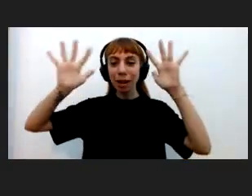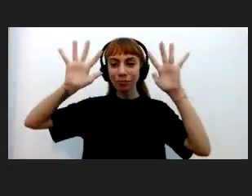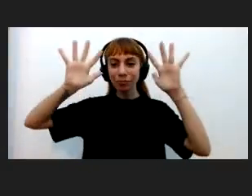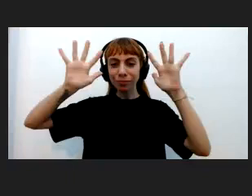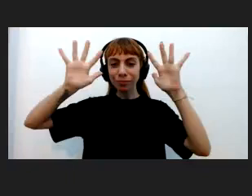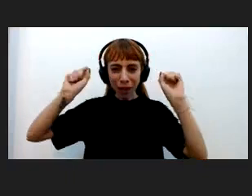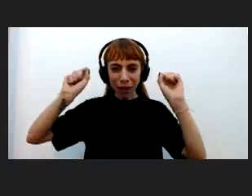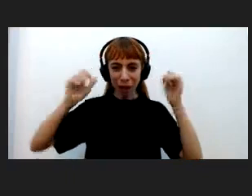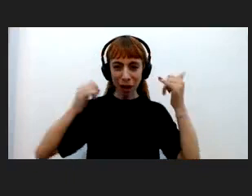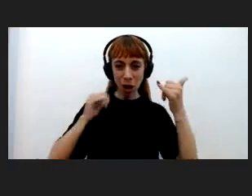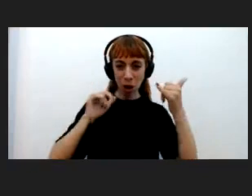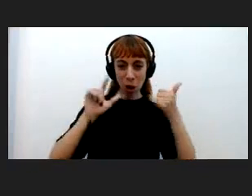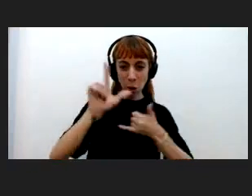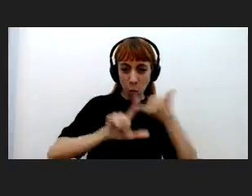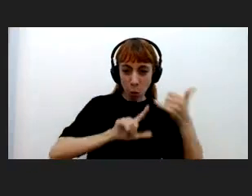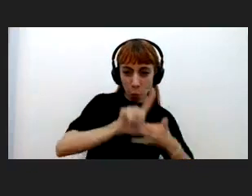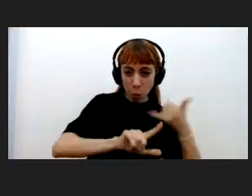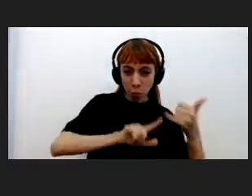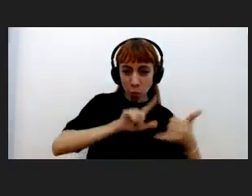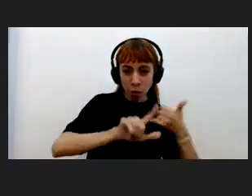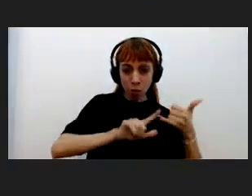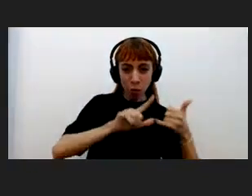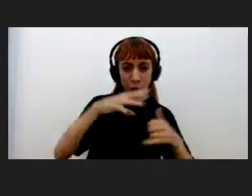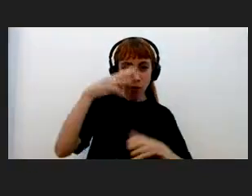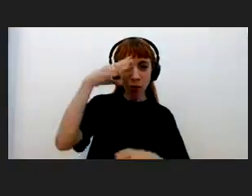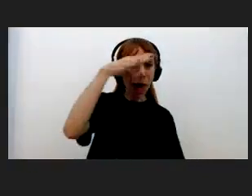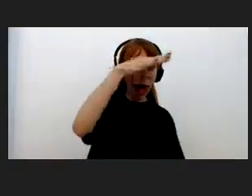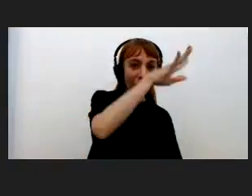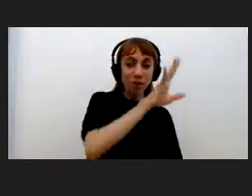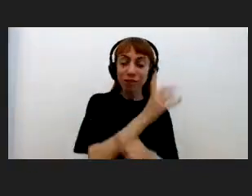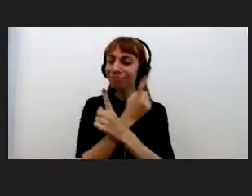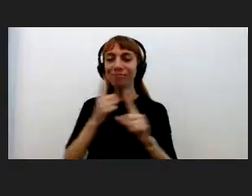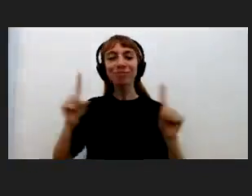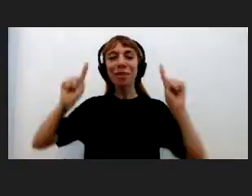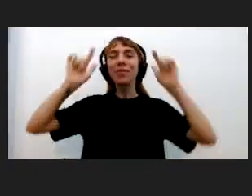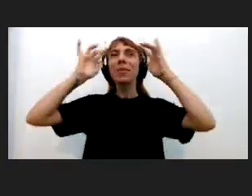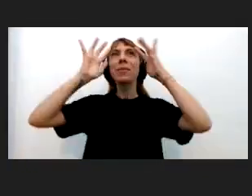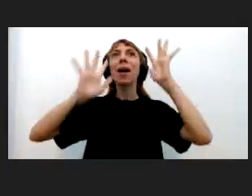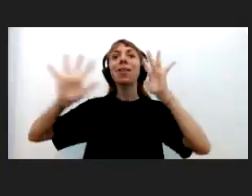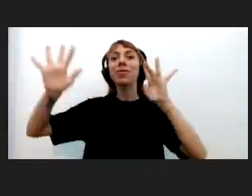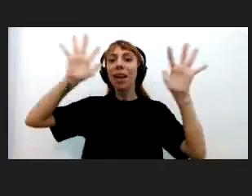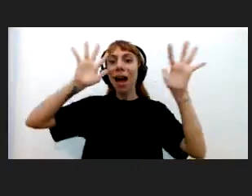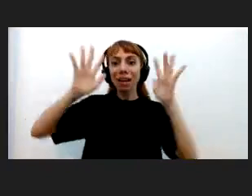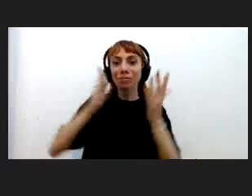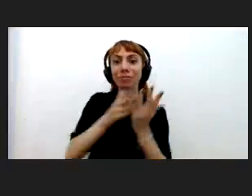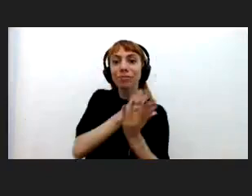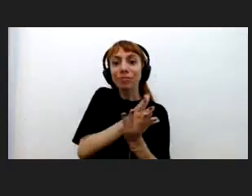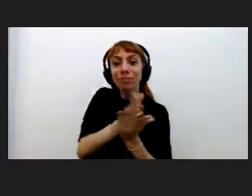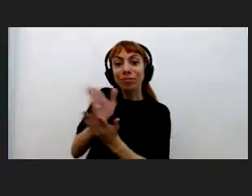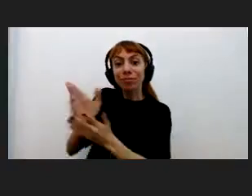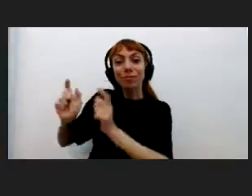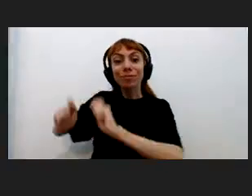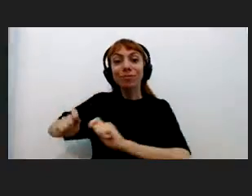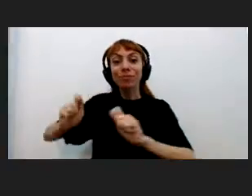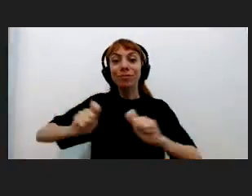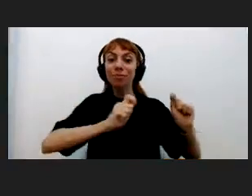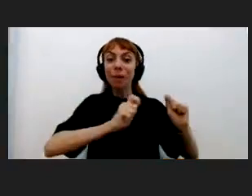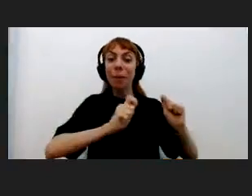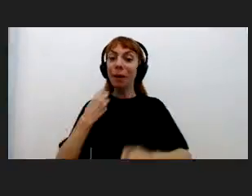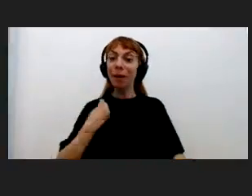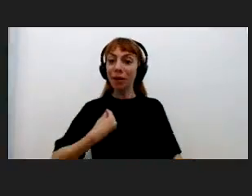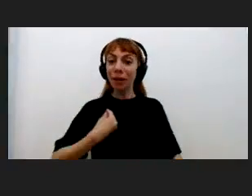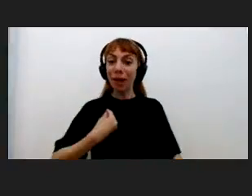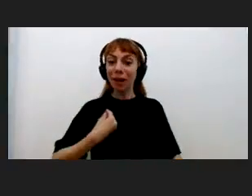de buscar outras possibilidades para a vida, né? O que implica pensar, talvez, que saúde não é só ter um